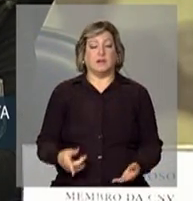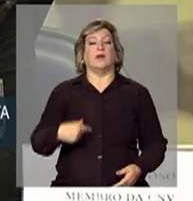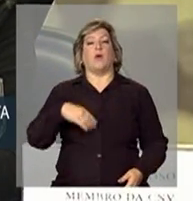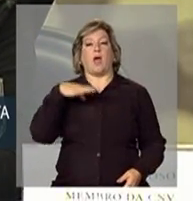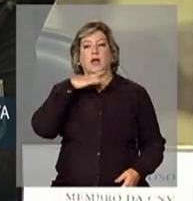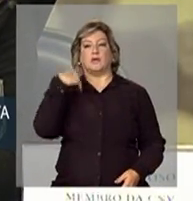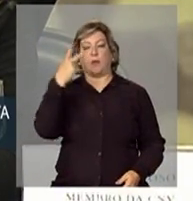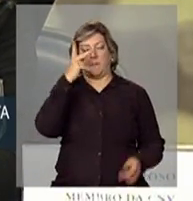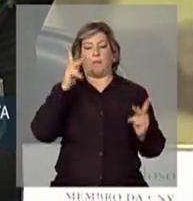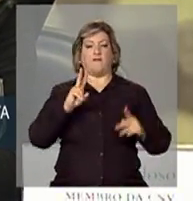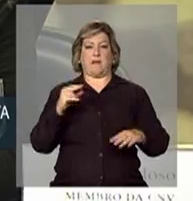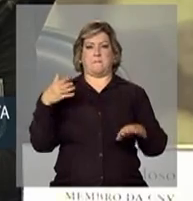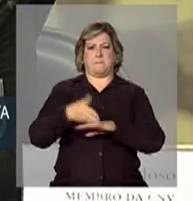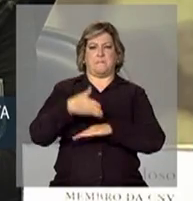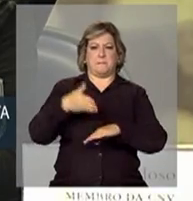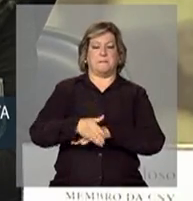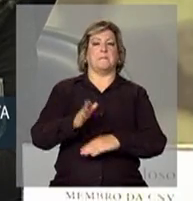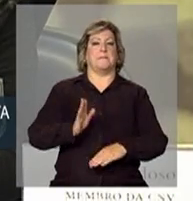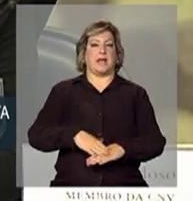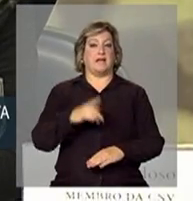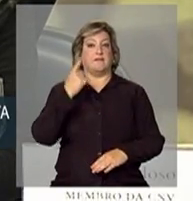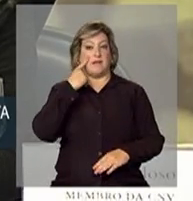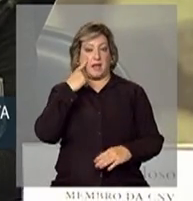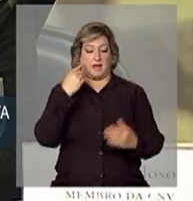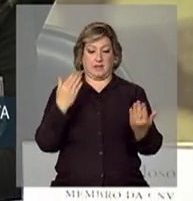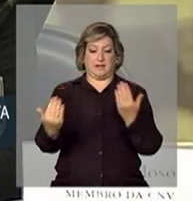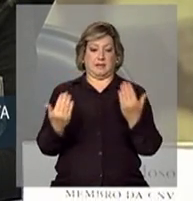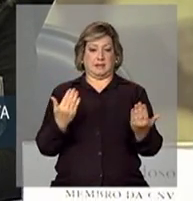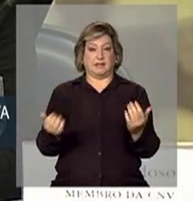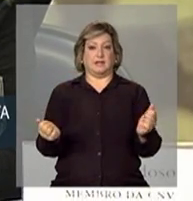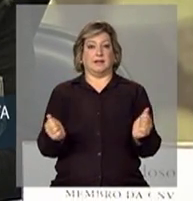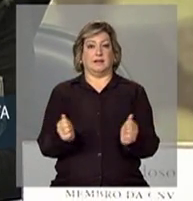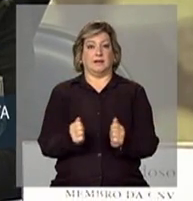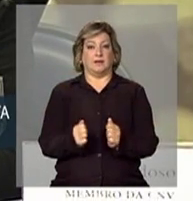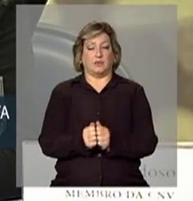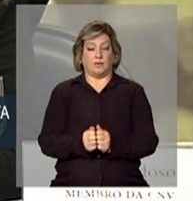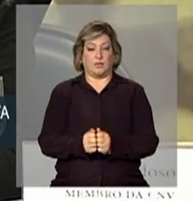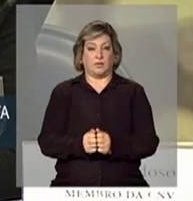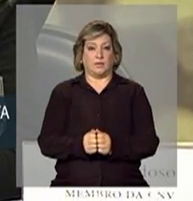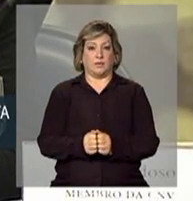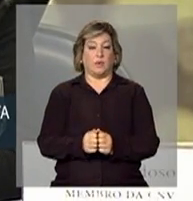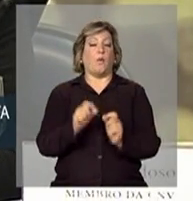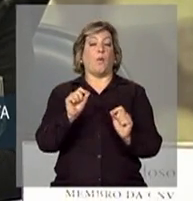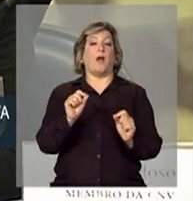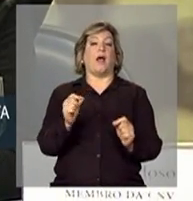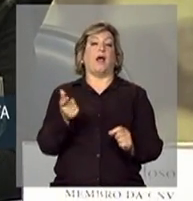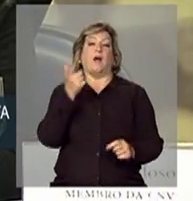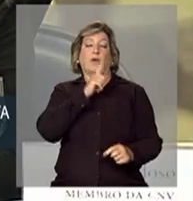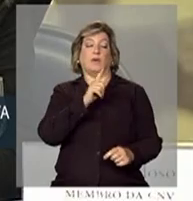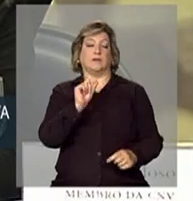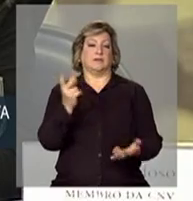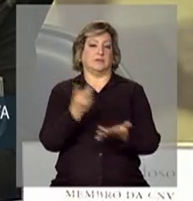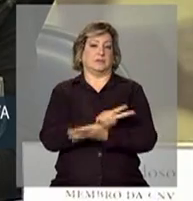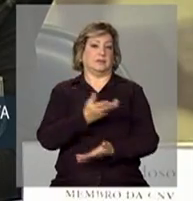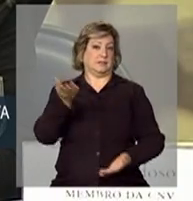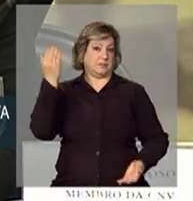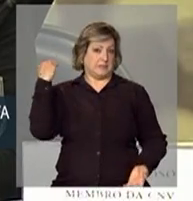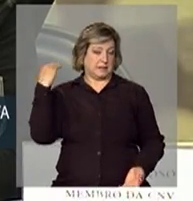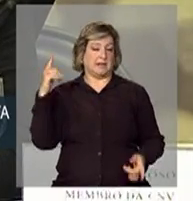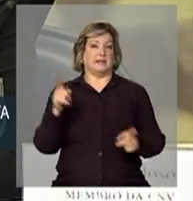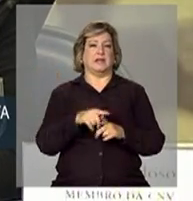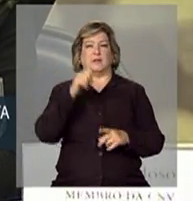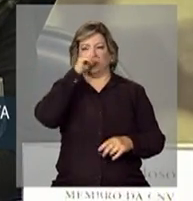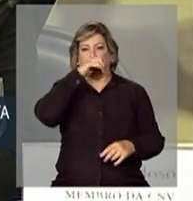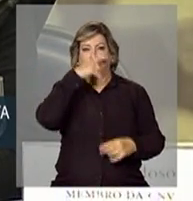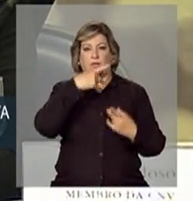participar mais, vai ver a relação que existe entre o que aconteceu no passado, entre a violência do passado e a violência